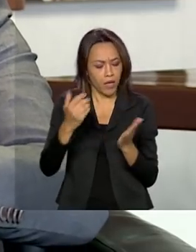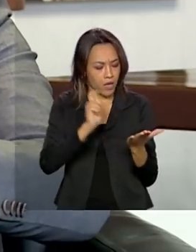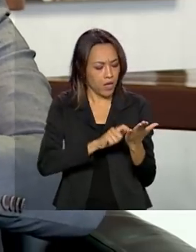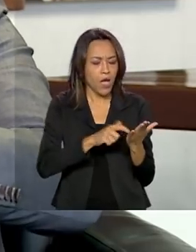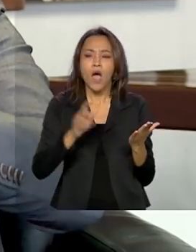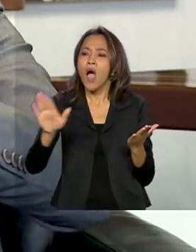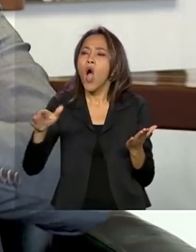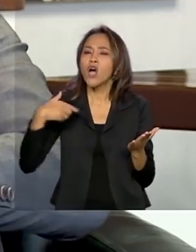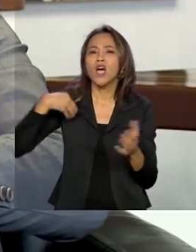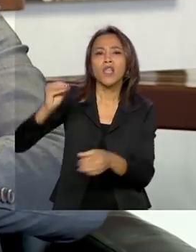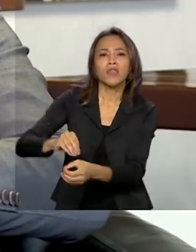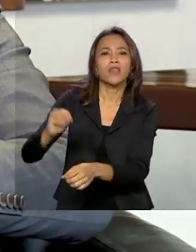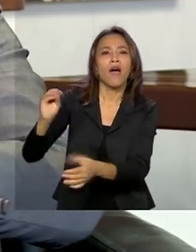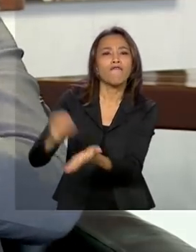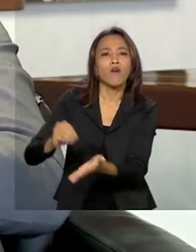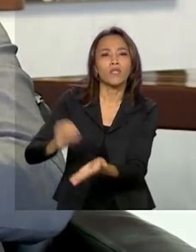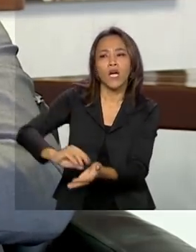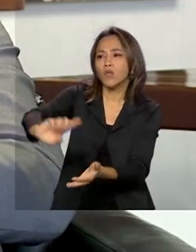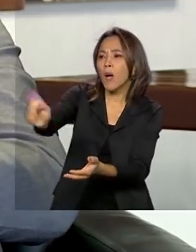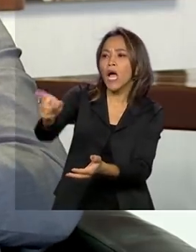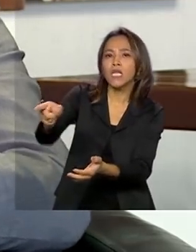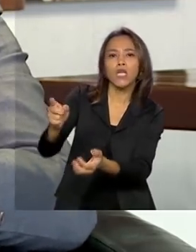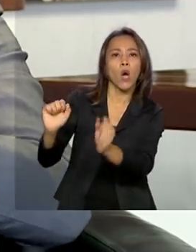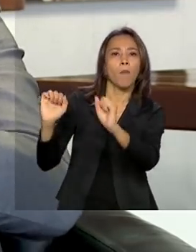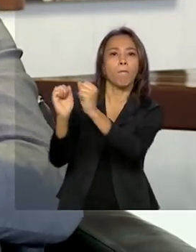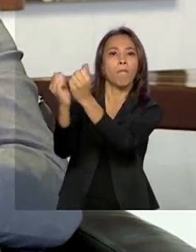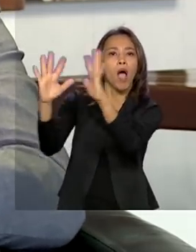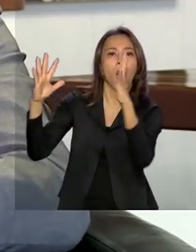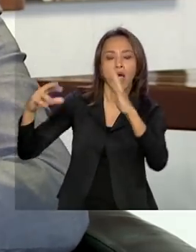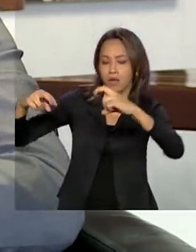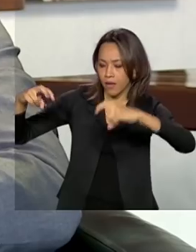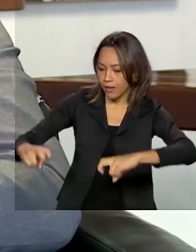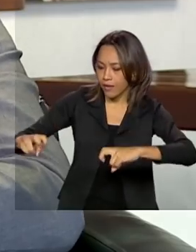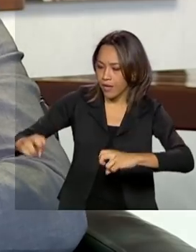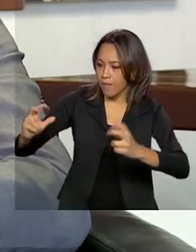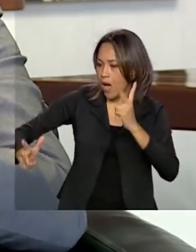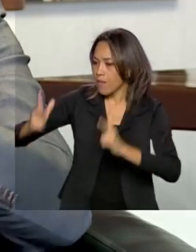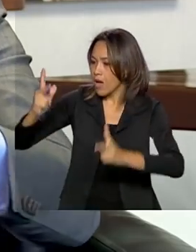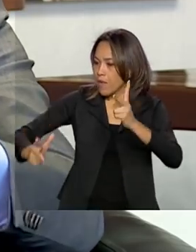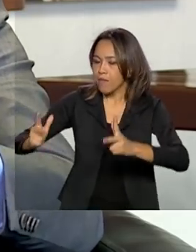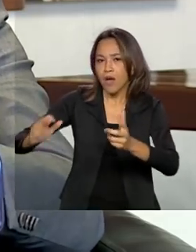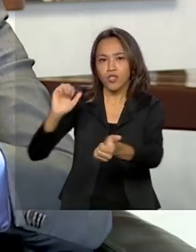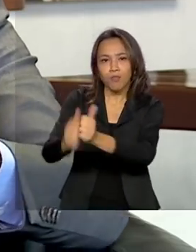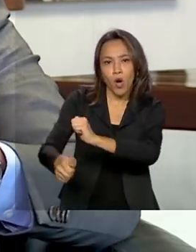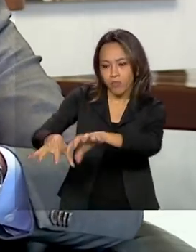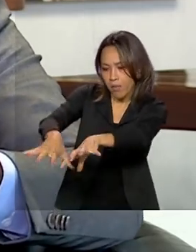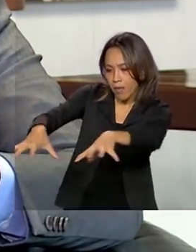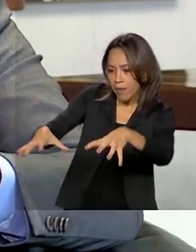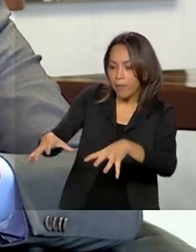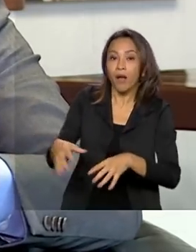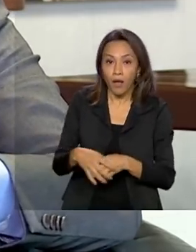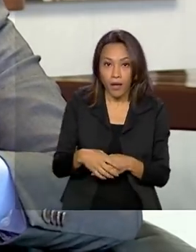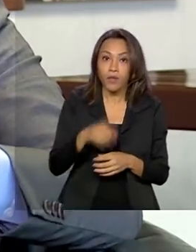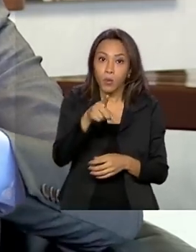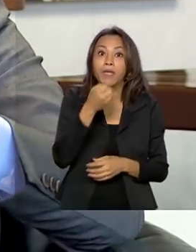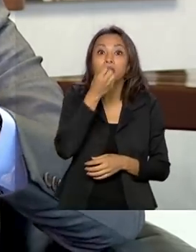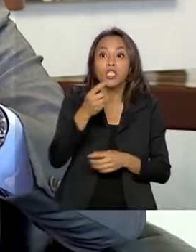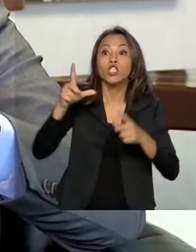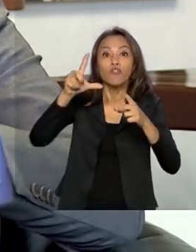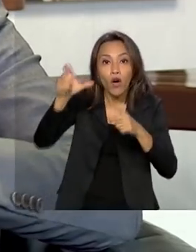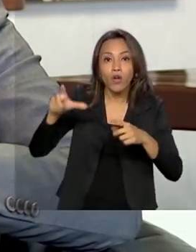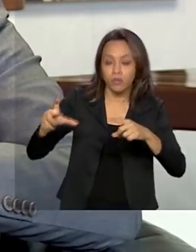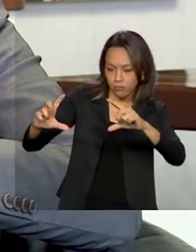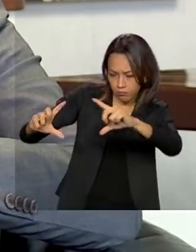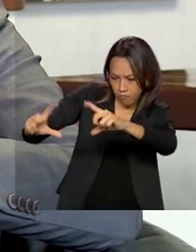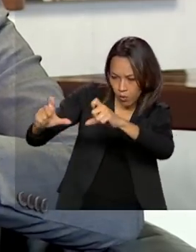praça. Ou que praças que existem, mas que não estão bem cuidadas, que não estão adequadas. Tira foto, faz o upload, manda informação. Então,